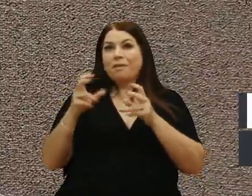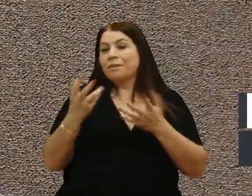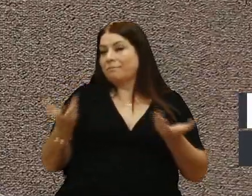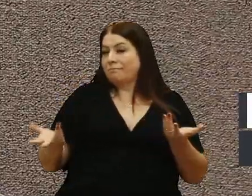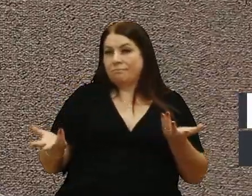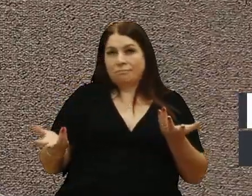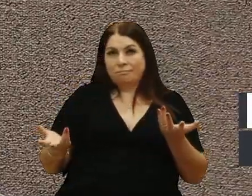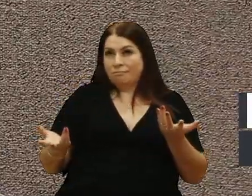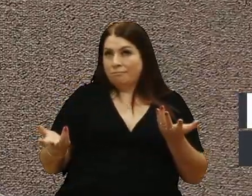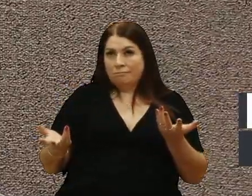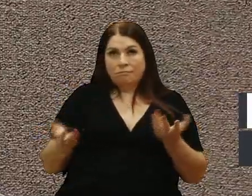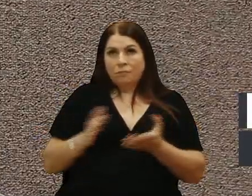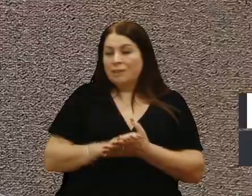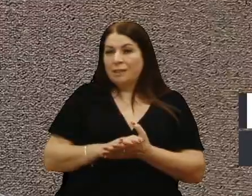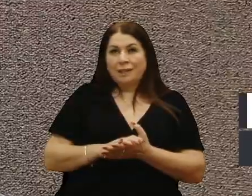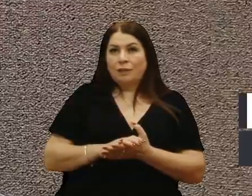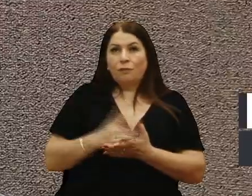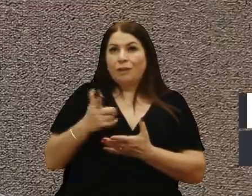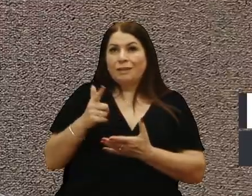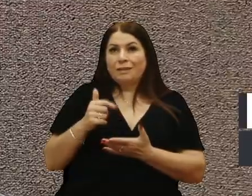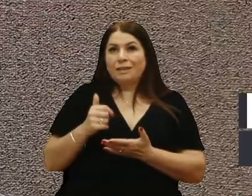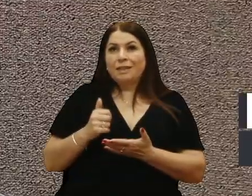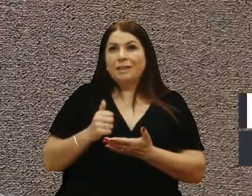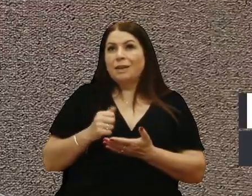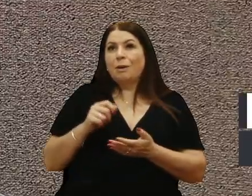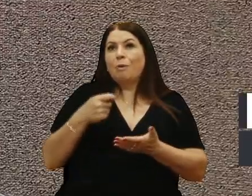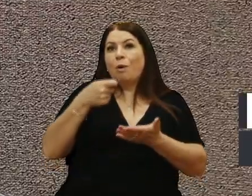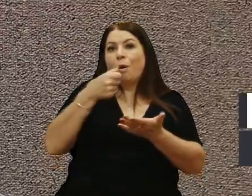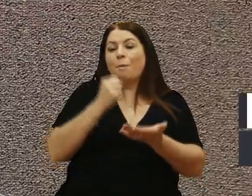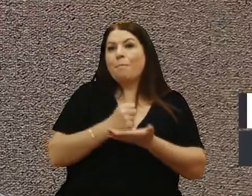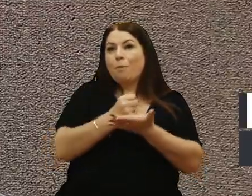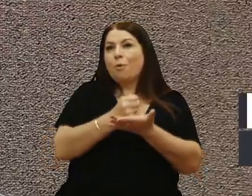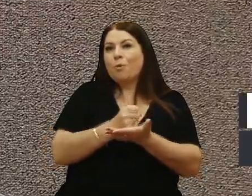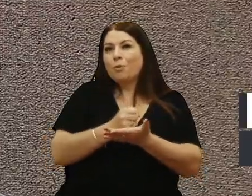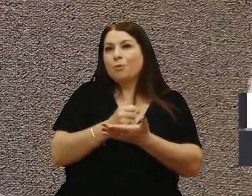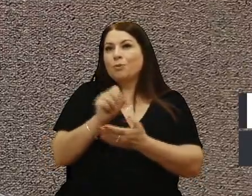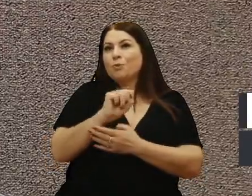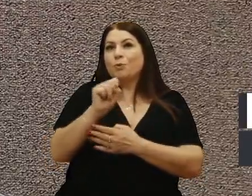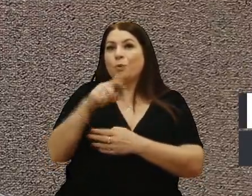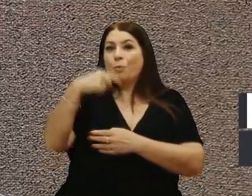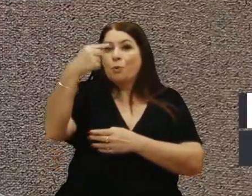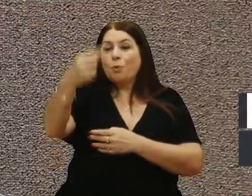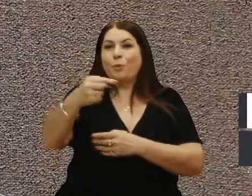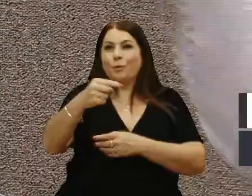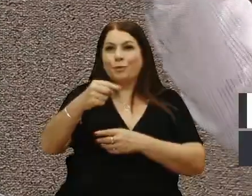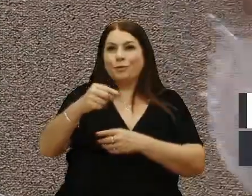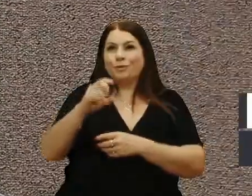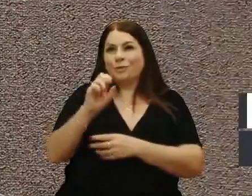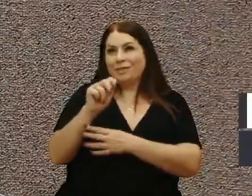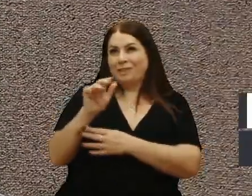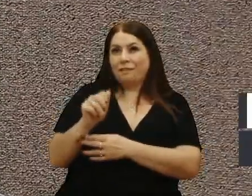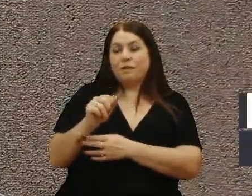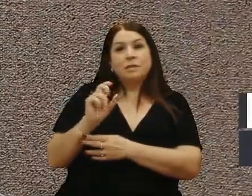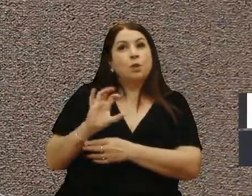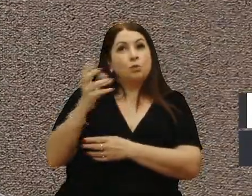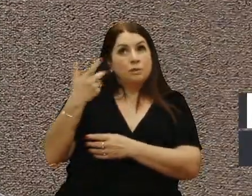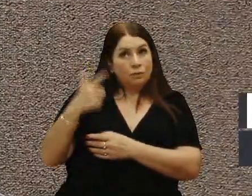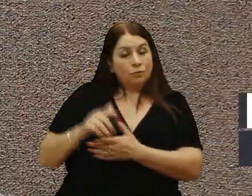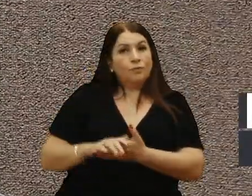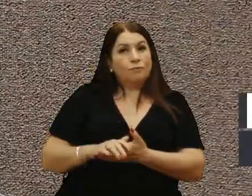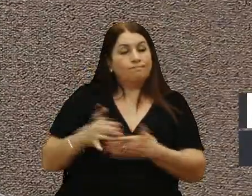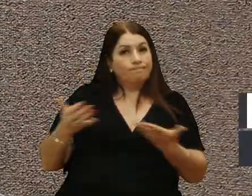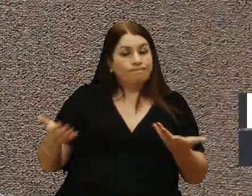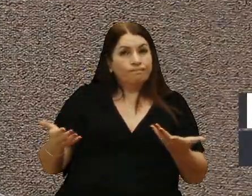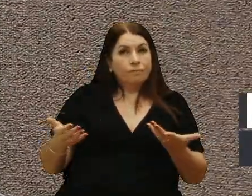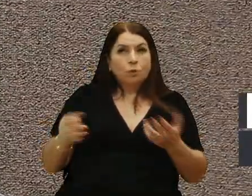eles não vão ter o subsídio do seguro para a próxima safra, se isso vier a acontecer. Então,